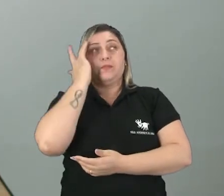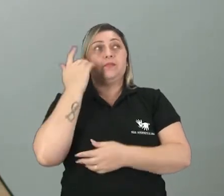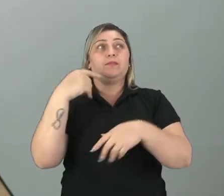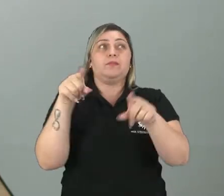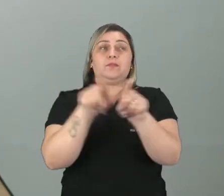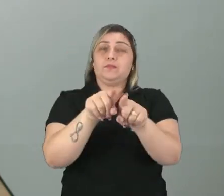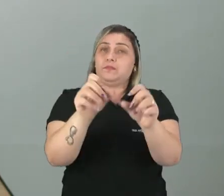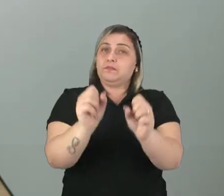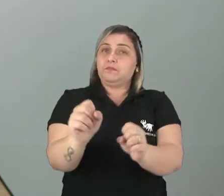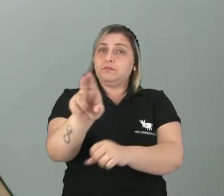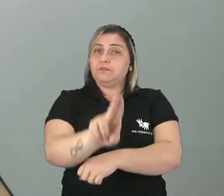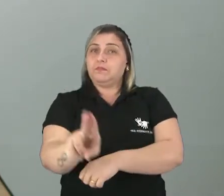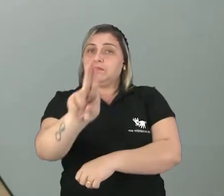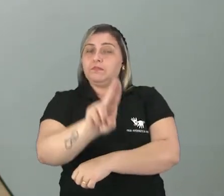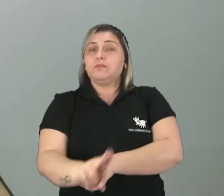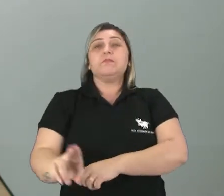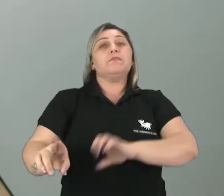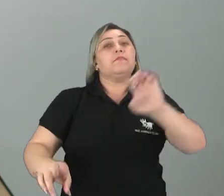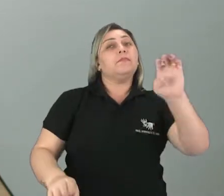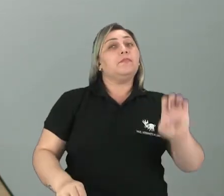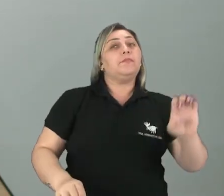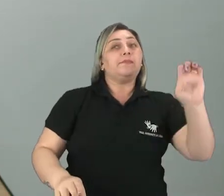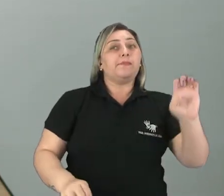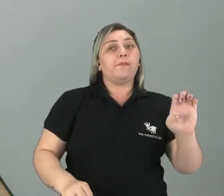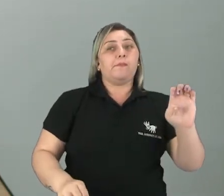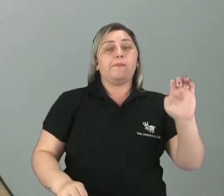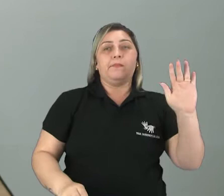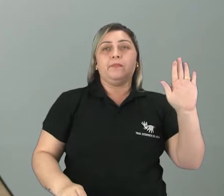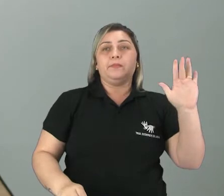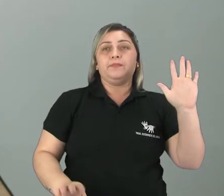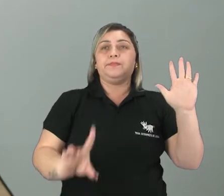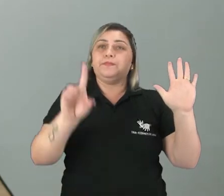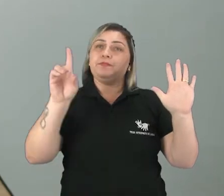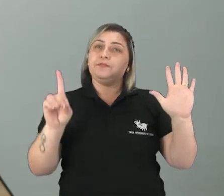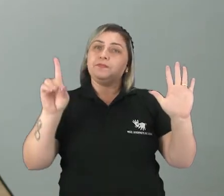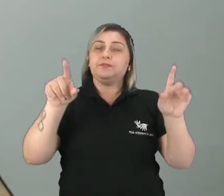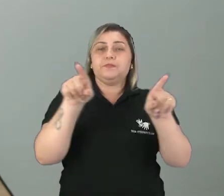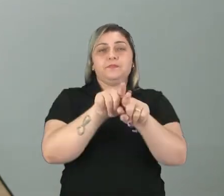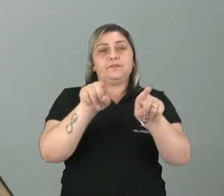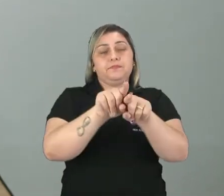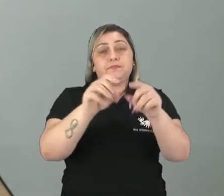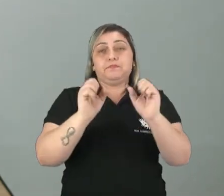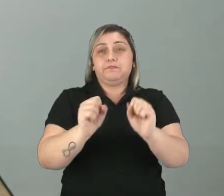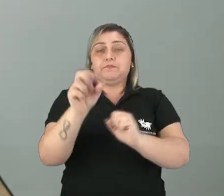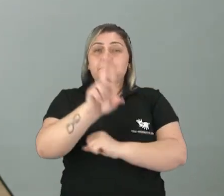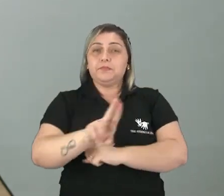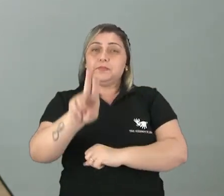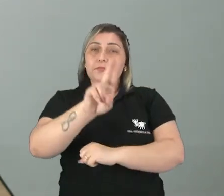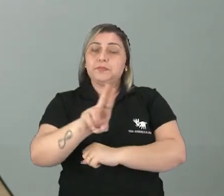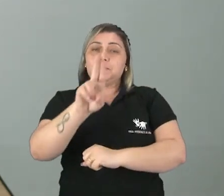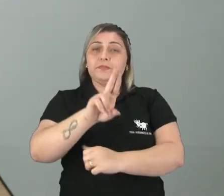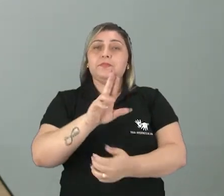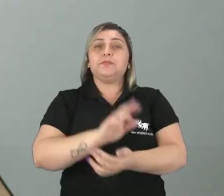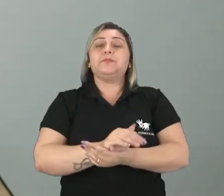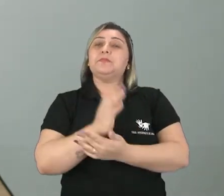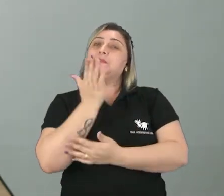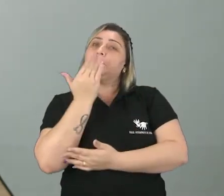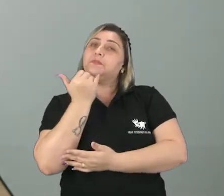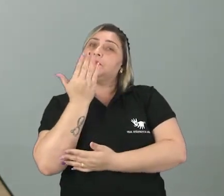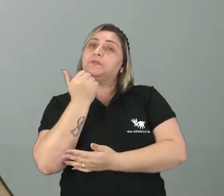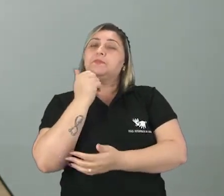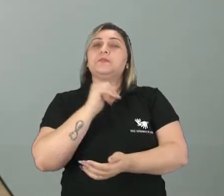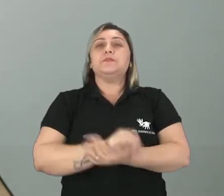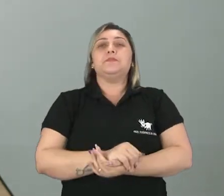também podem utilizar a mão esquerda como a sendo a sua direita ou seja ela pode utilizar sua mão esquerda para